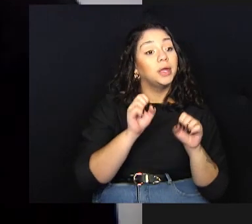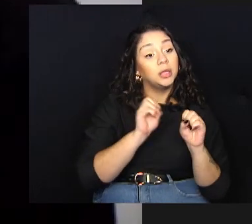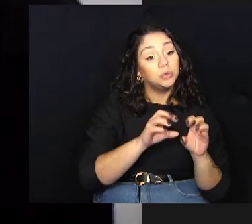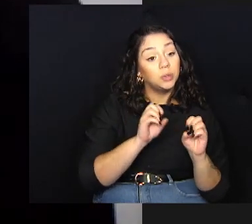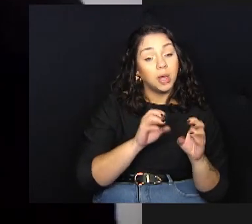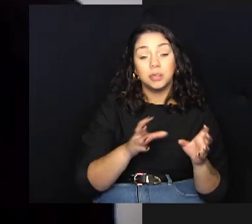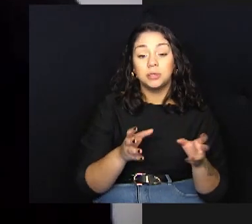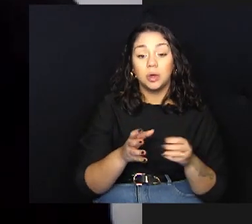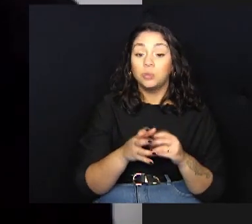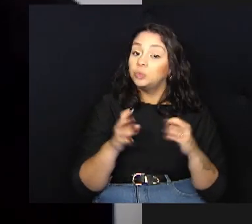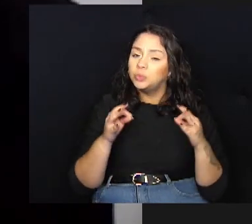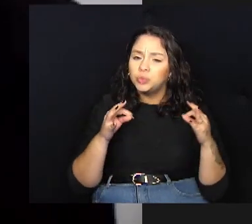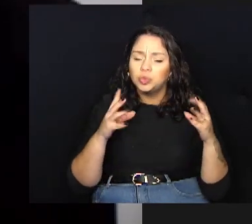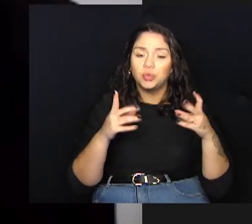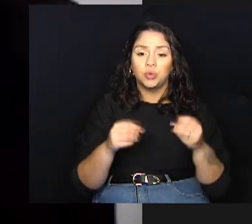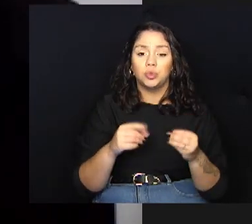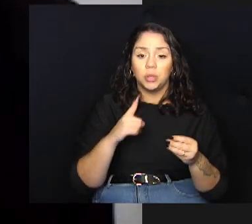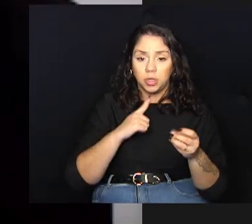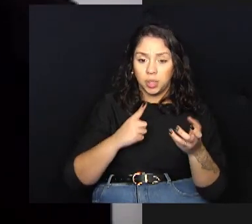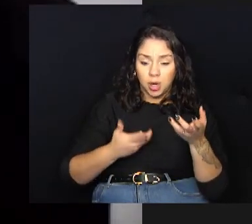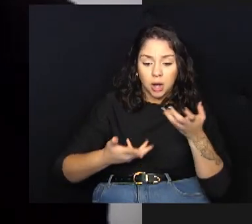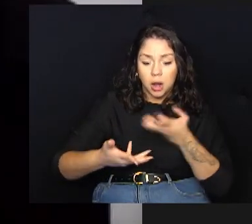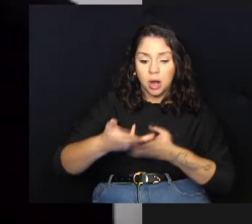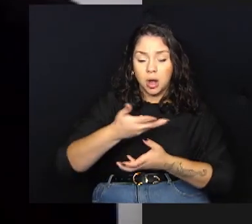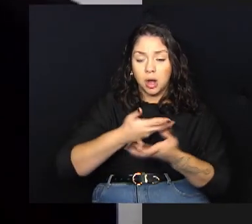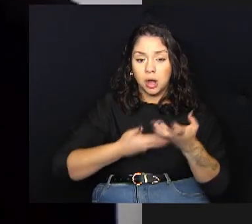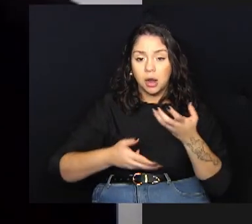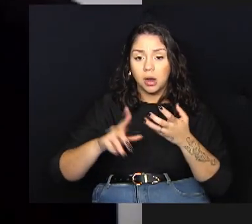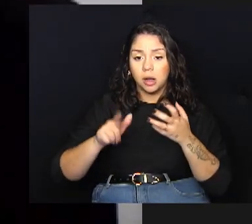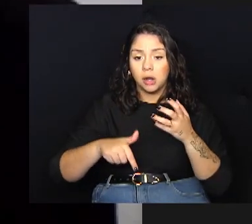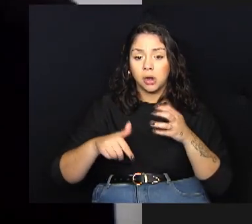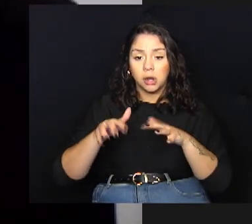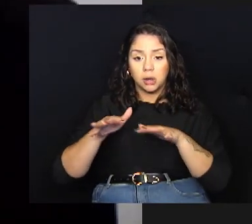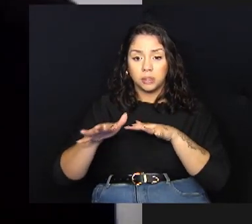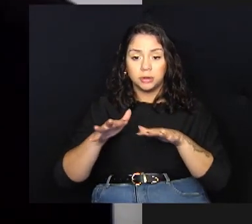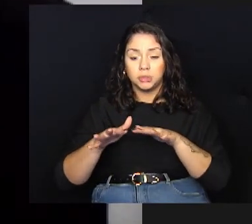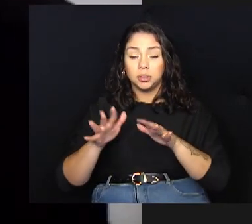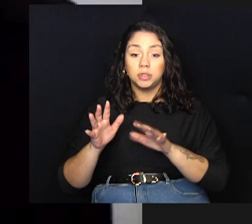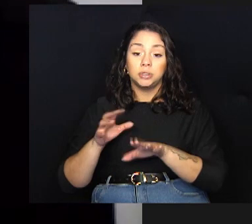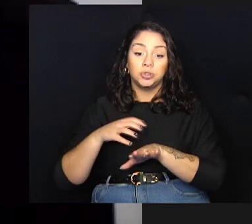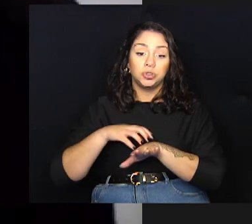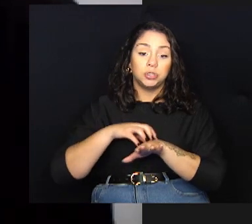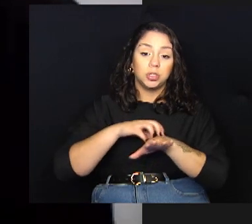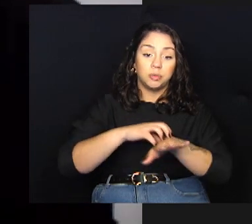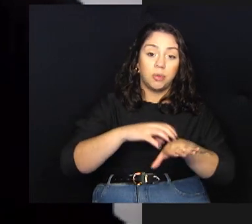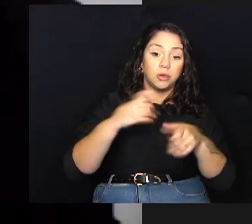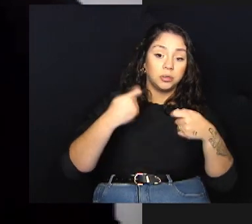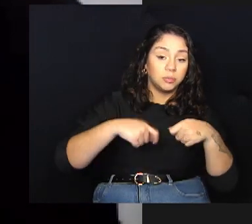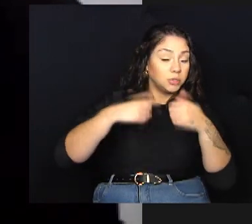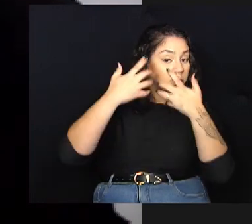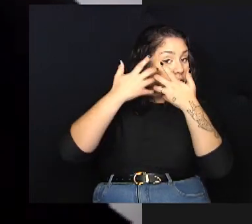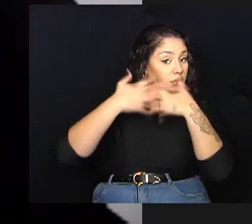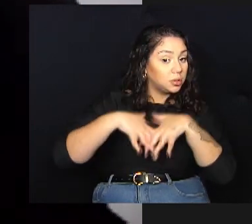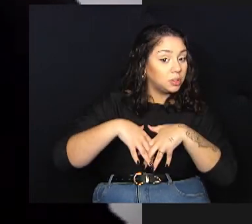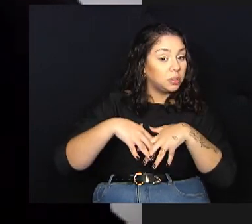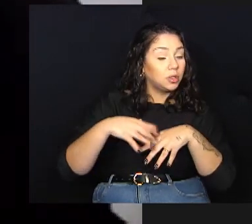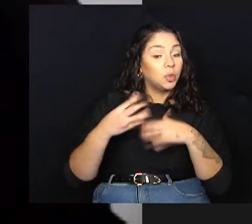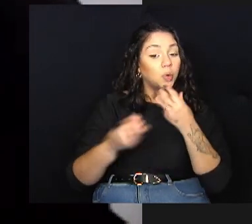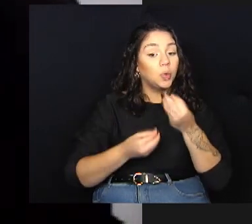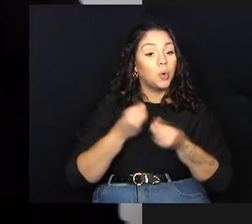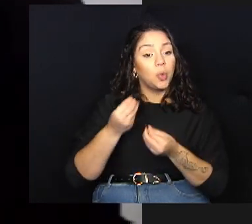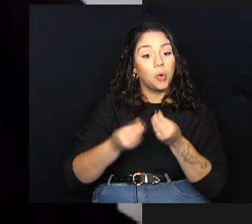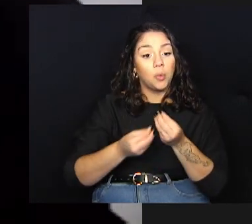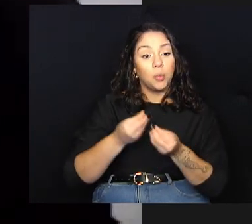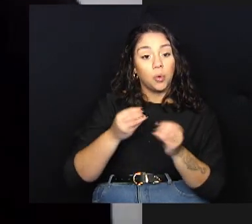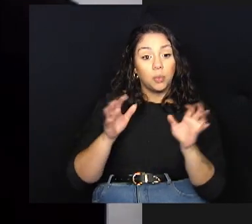tudo isso tá muito entrelaçado nessa dinâmica de transporte ela tem que ser pensada de maneira